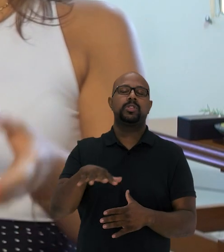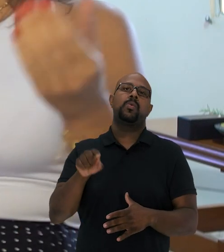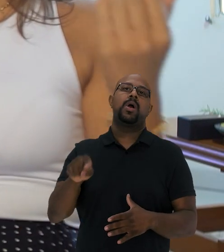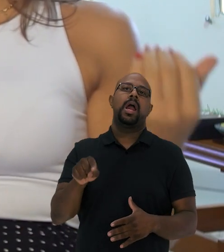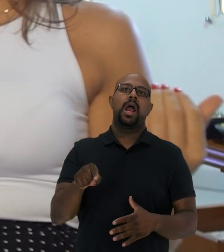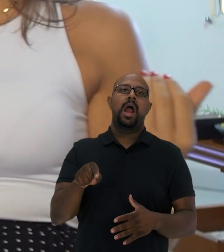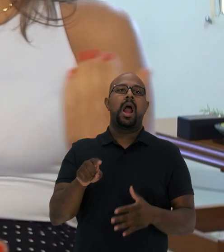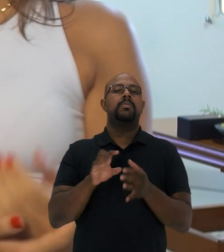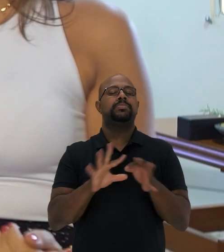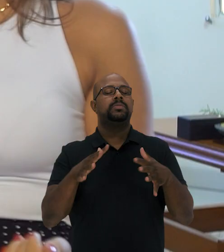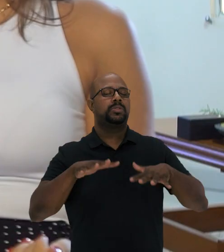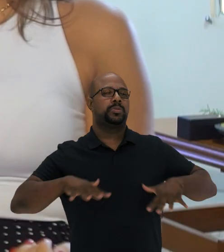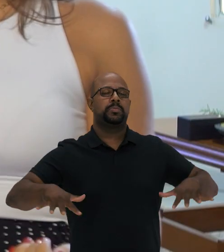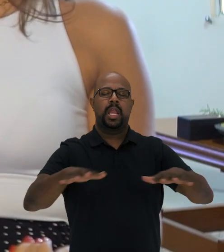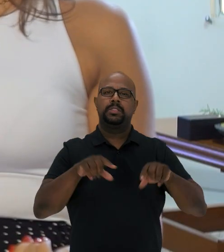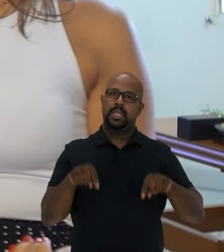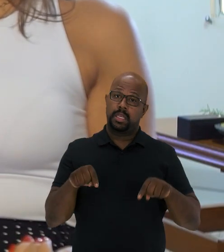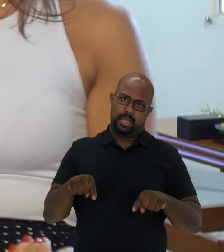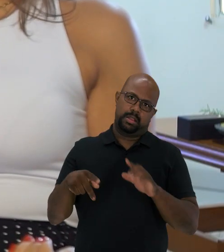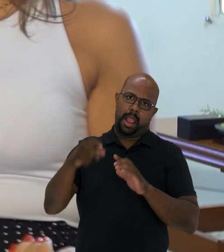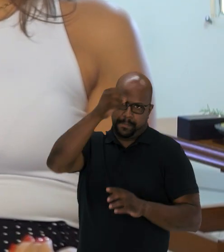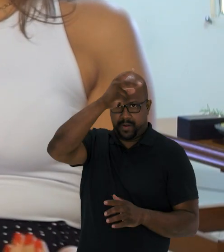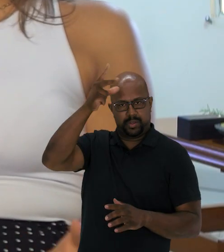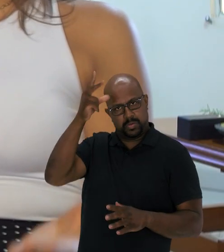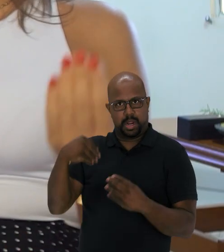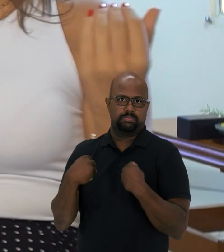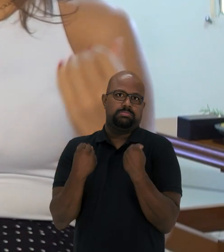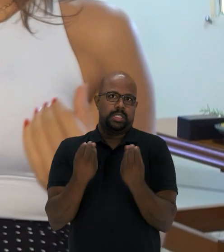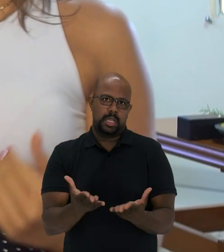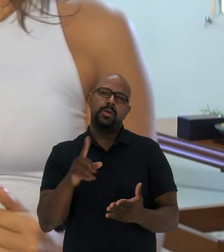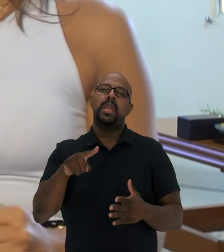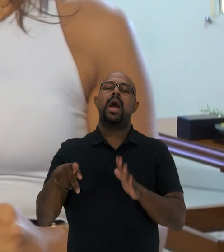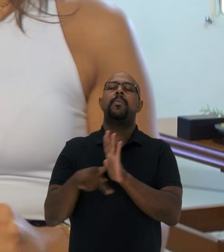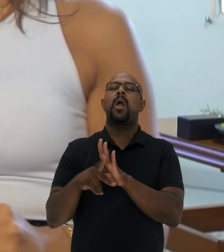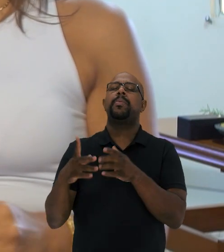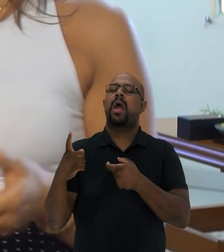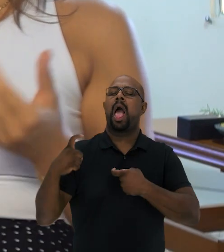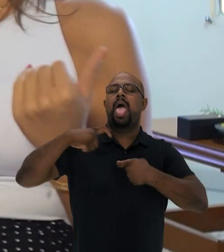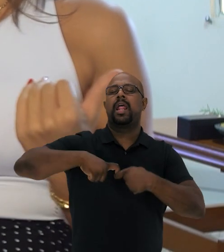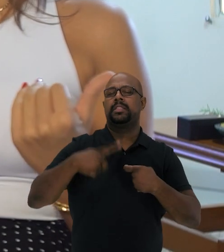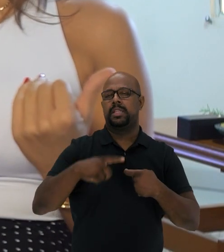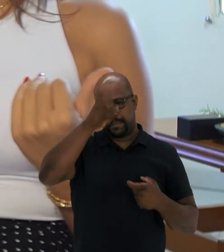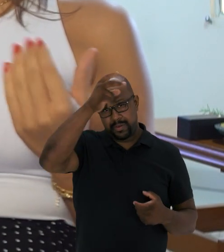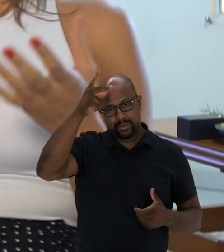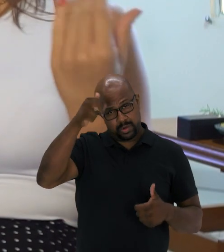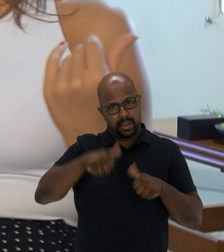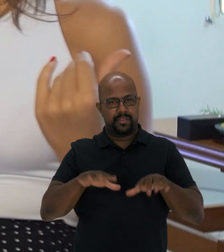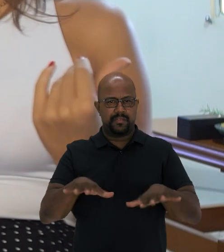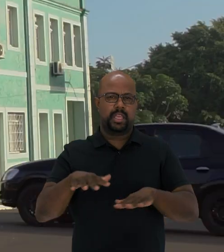a cedência dos espaços aqui da prefeitura, né, que eram anexos à prefeitura na época, que ficava